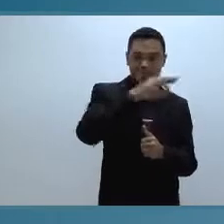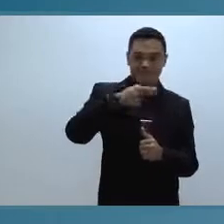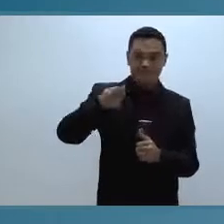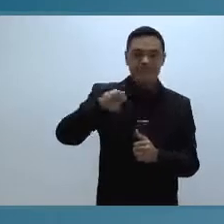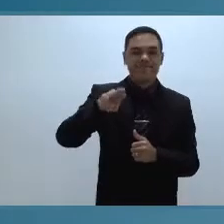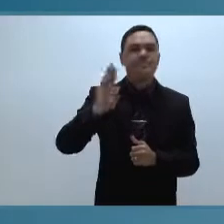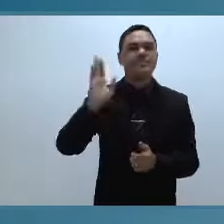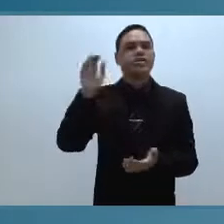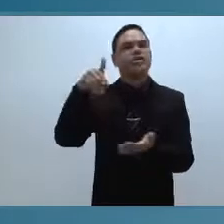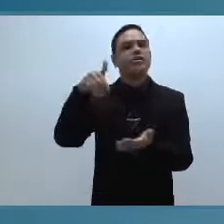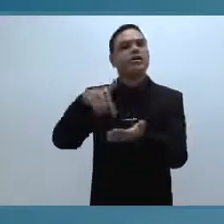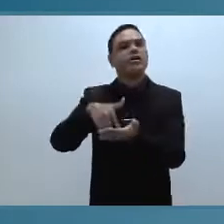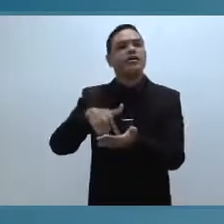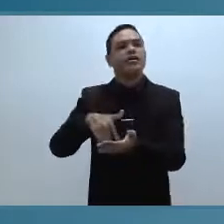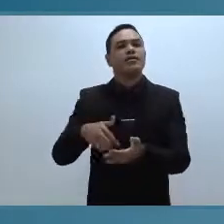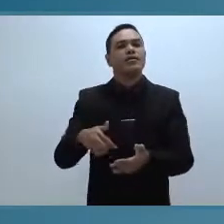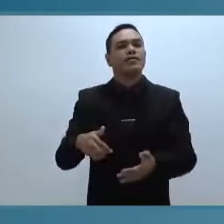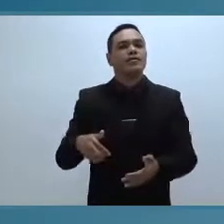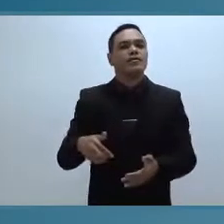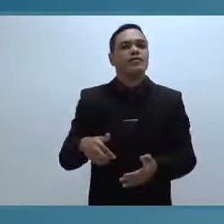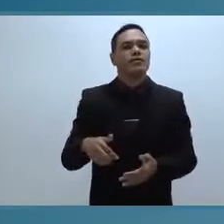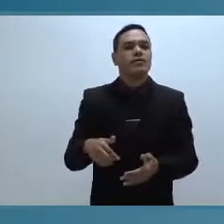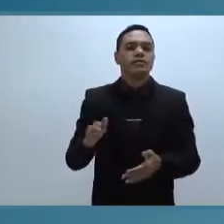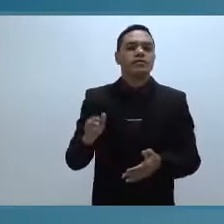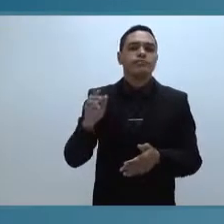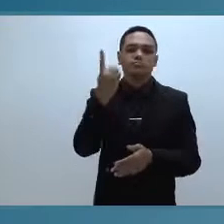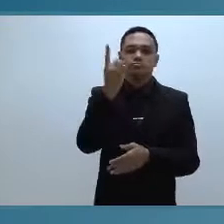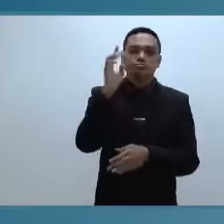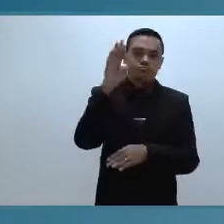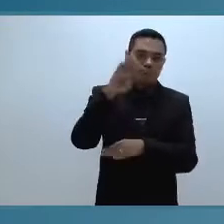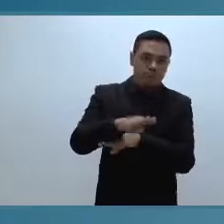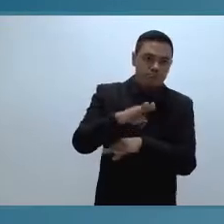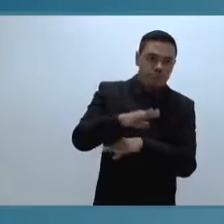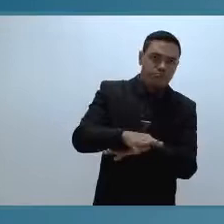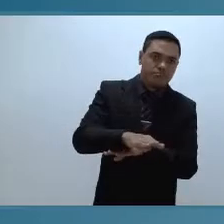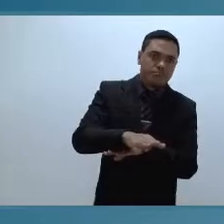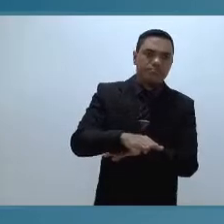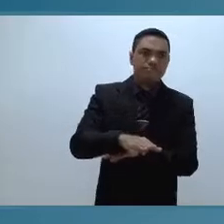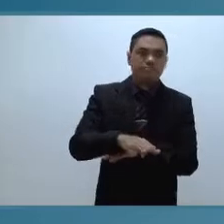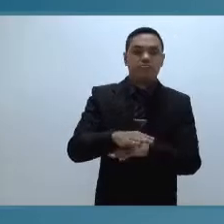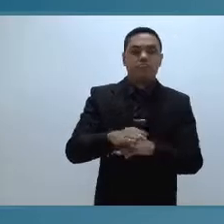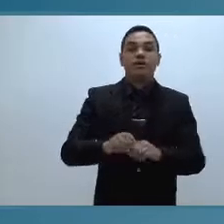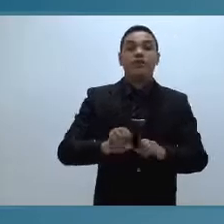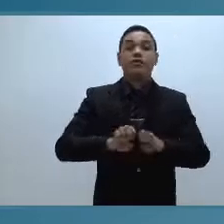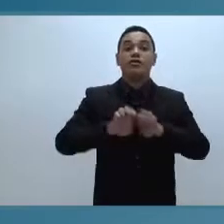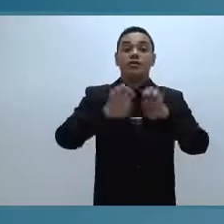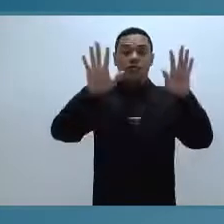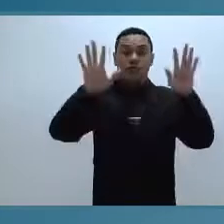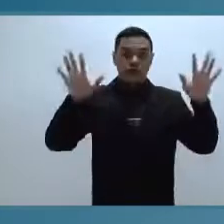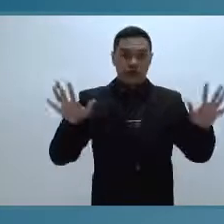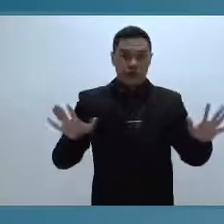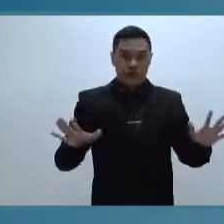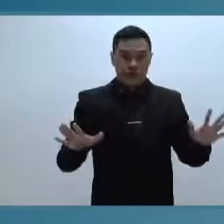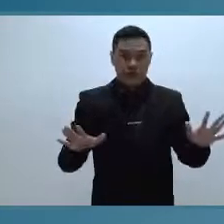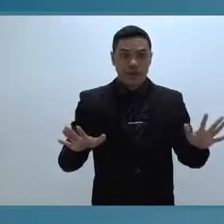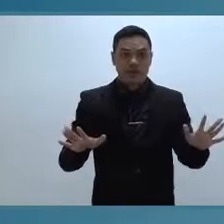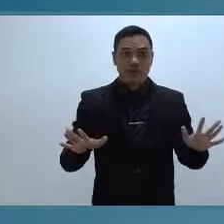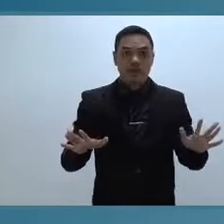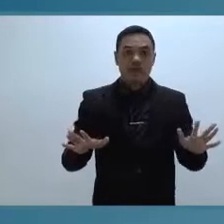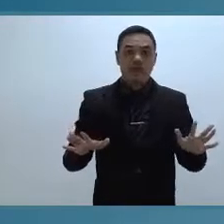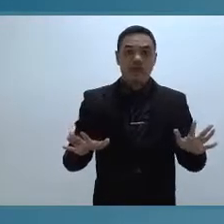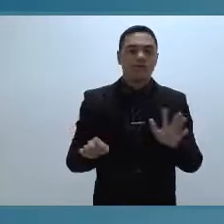aromaterapia, exposição de óleos essenciais e explicação de seus benefícios para a